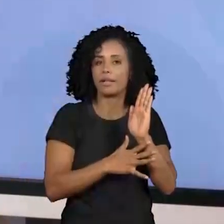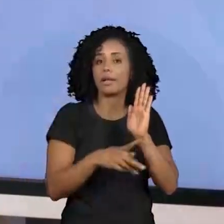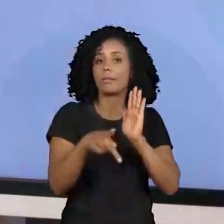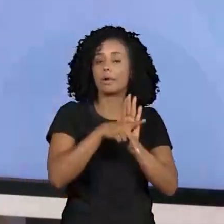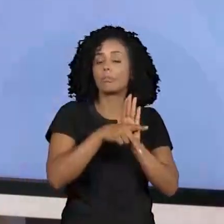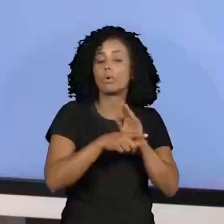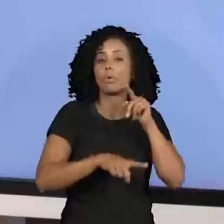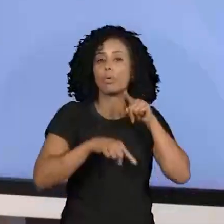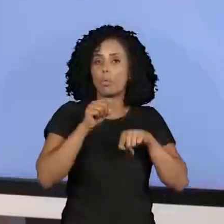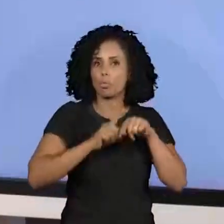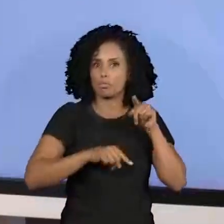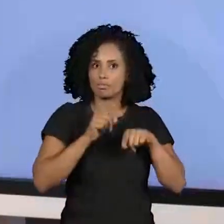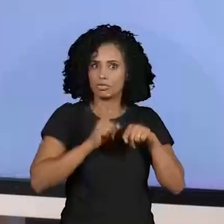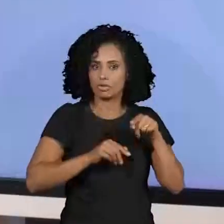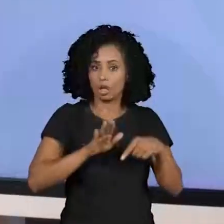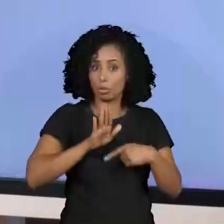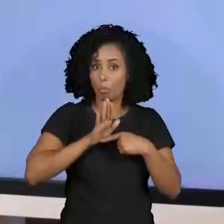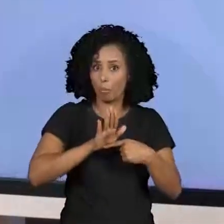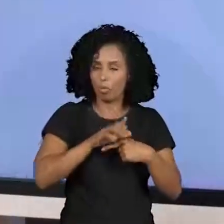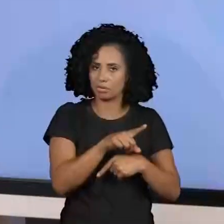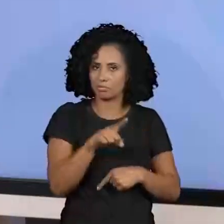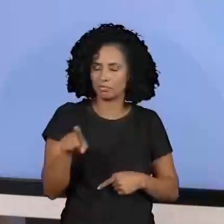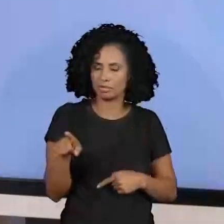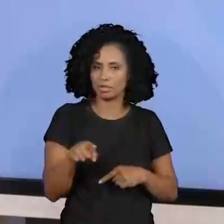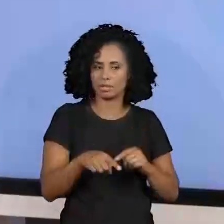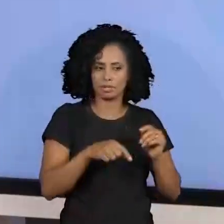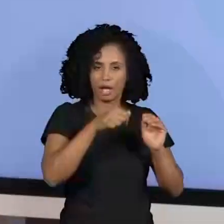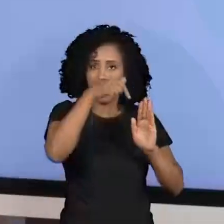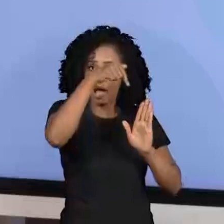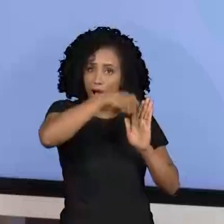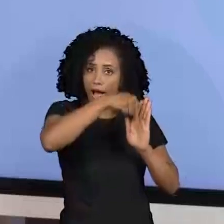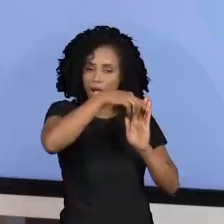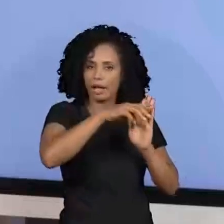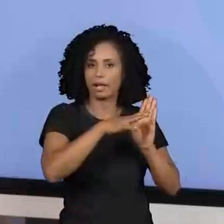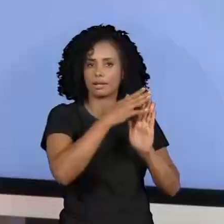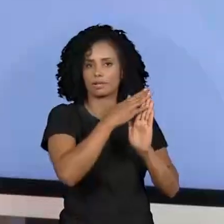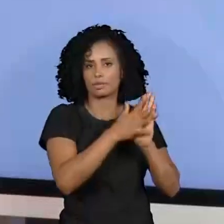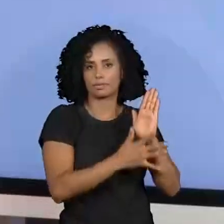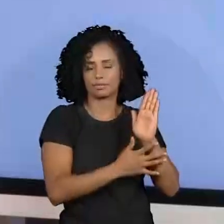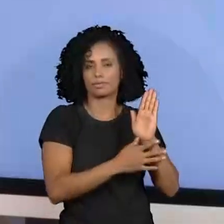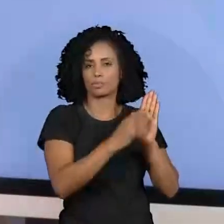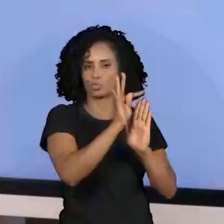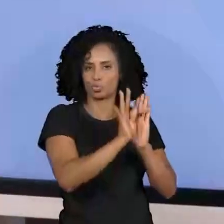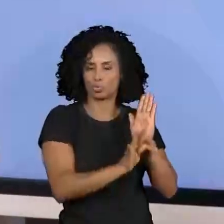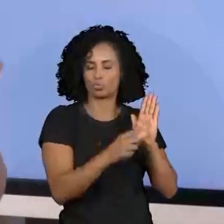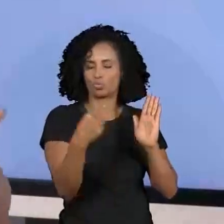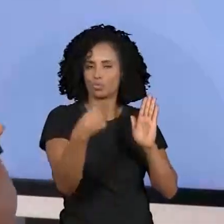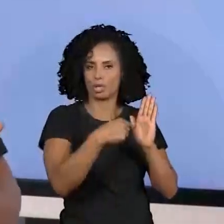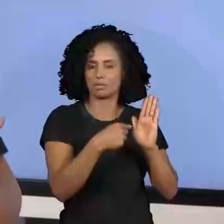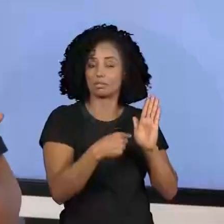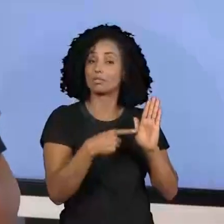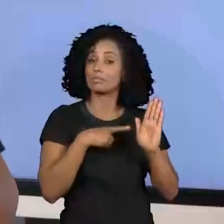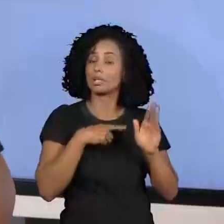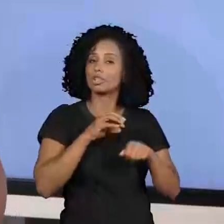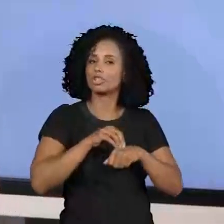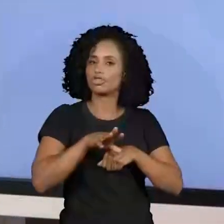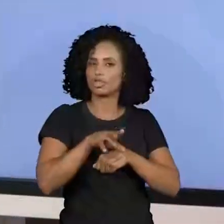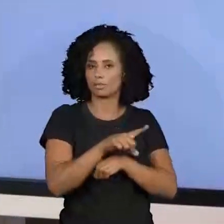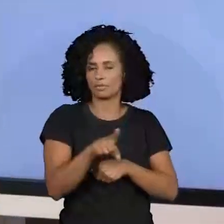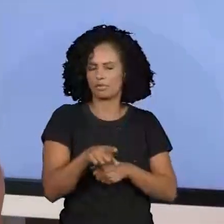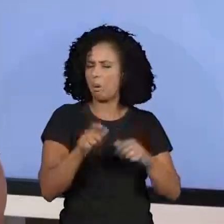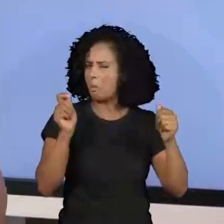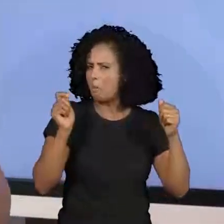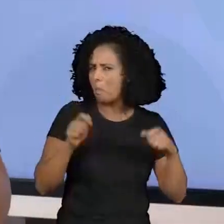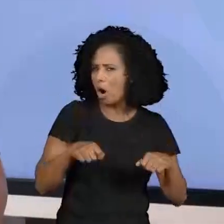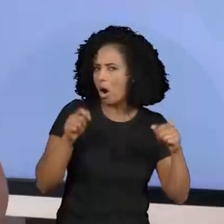que aparecerão no seu texto. Então, eu dei uma sugestão. Vocês podem criar o texto de vocês, mas é